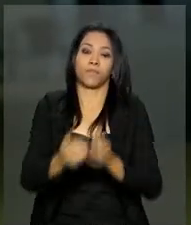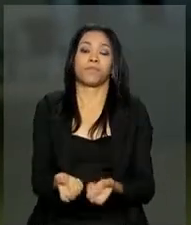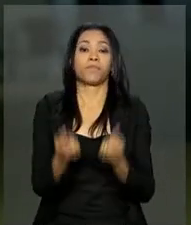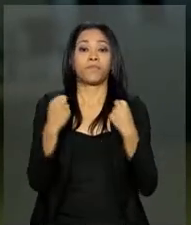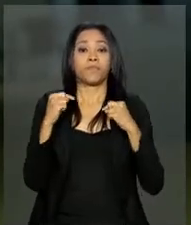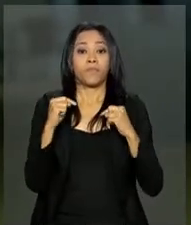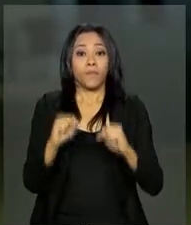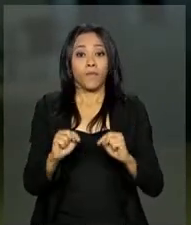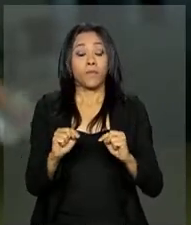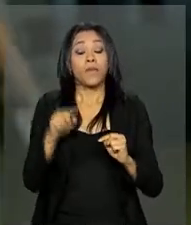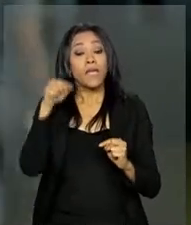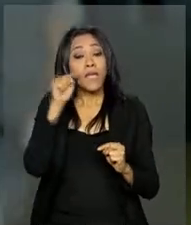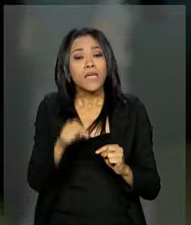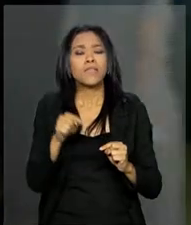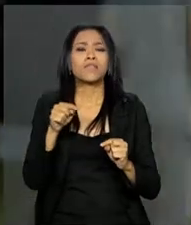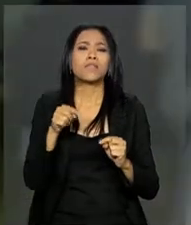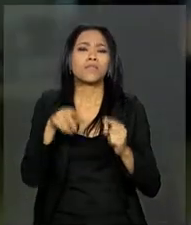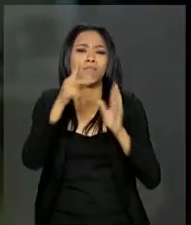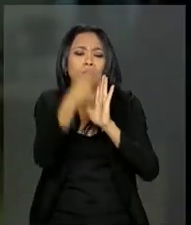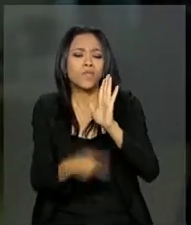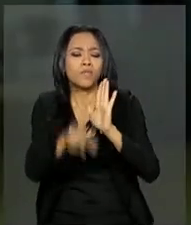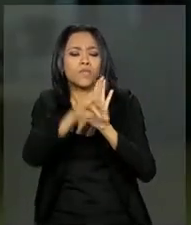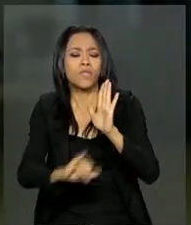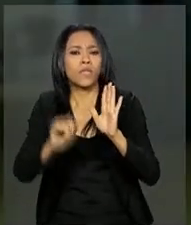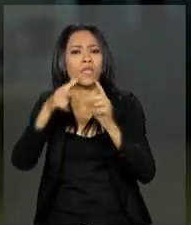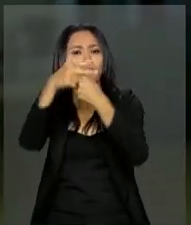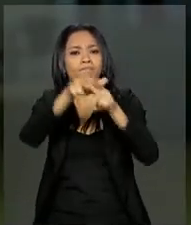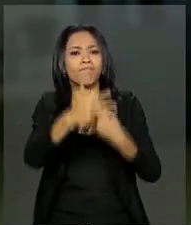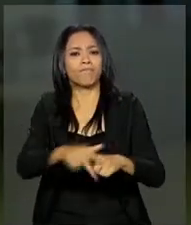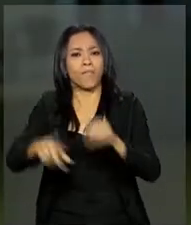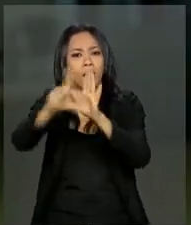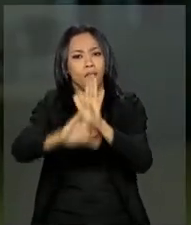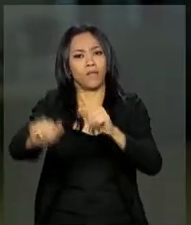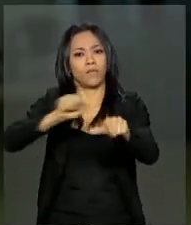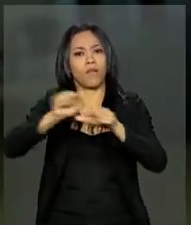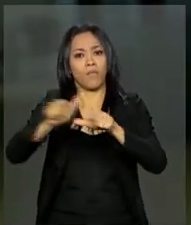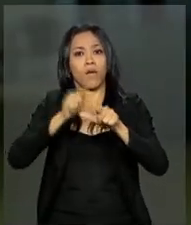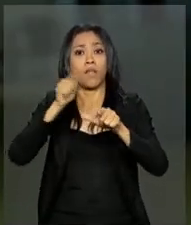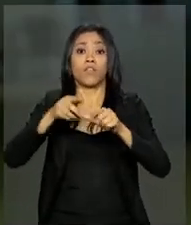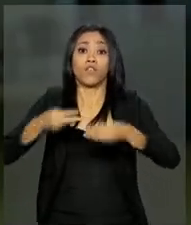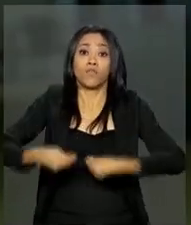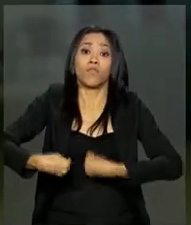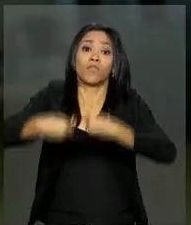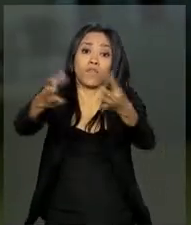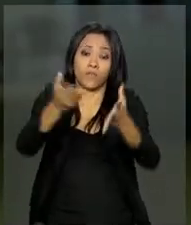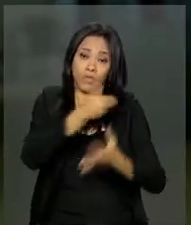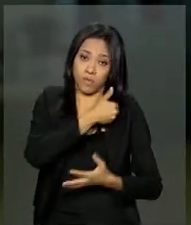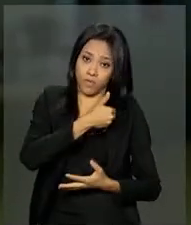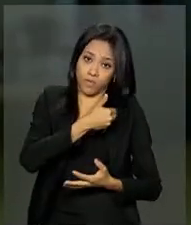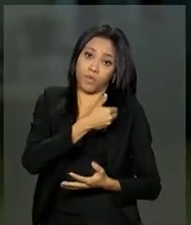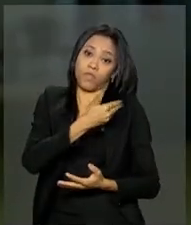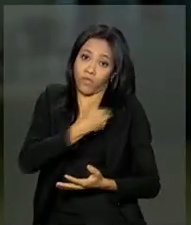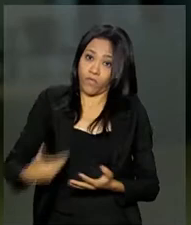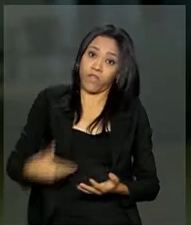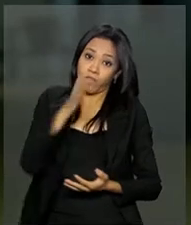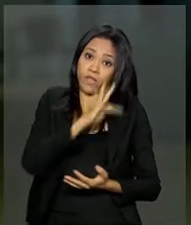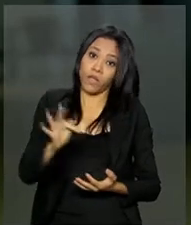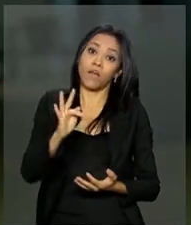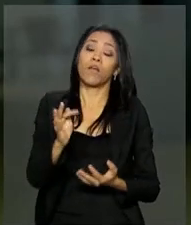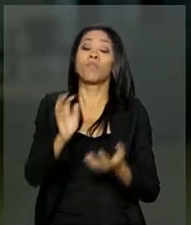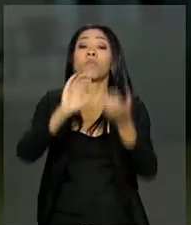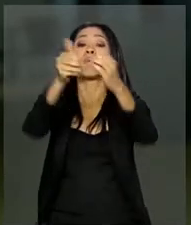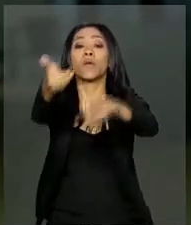esse projeto de lei que moderniza a legislação trabalhista, ele foi enviado pelo governo federal ao Congresso Nacional para adequar a